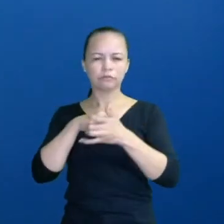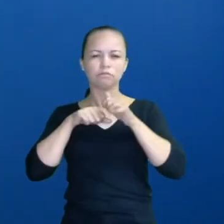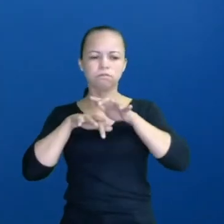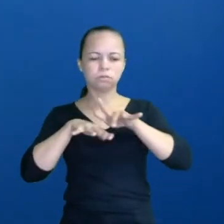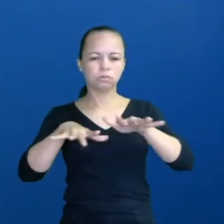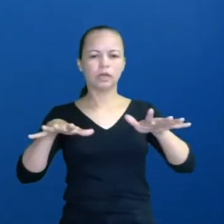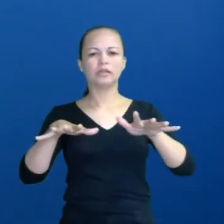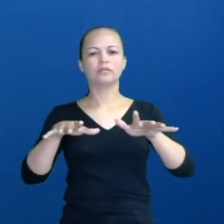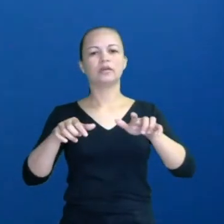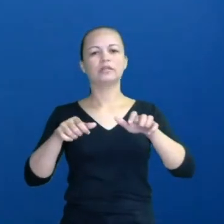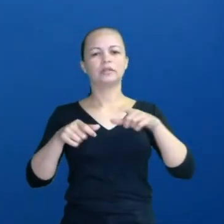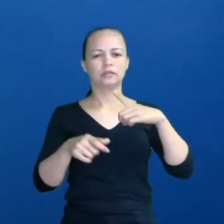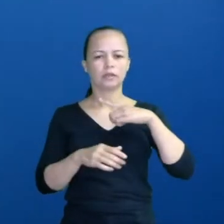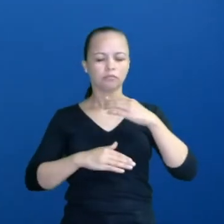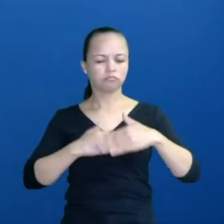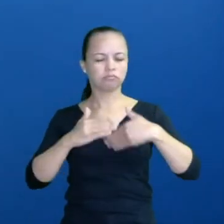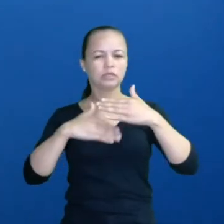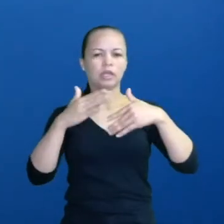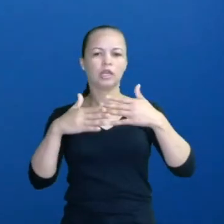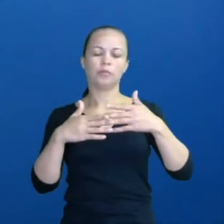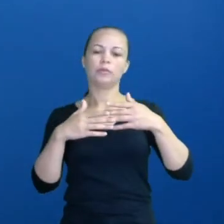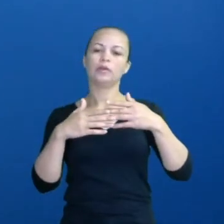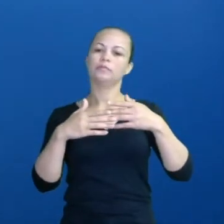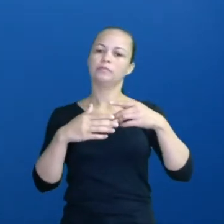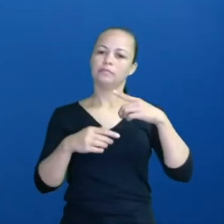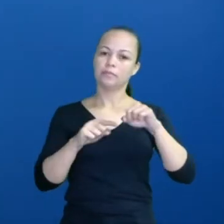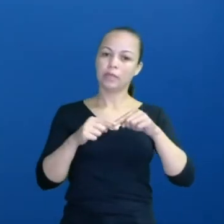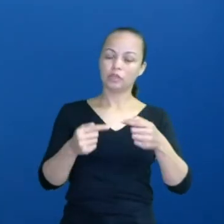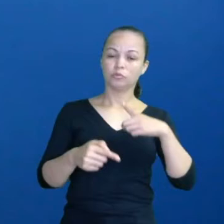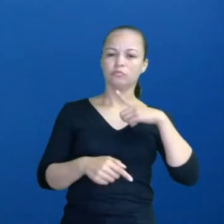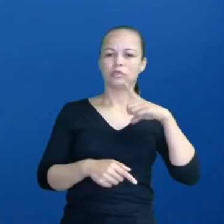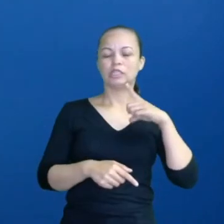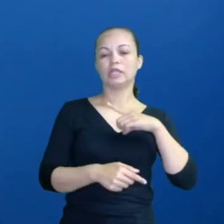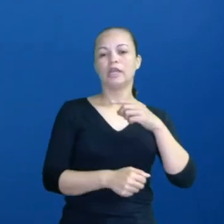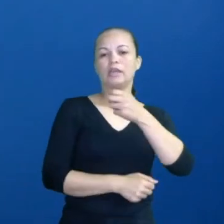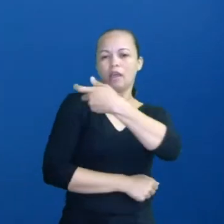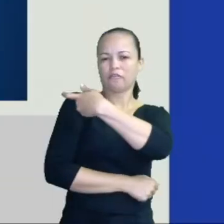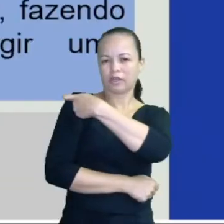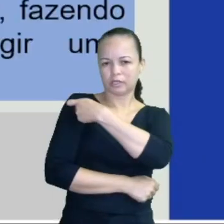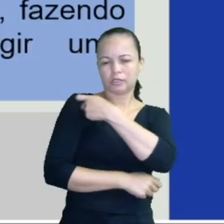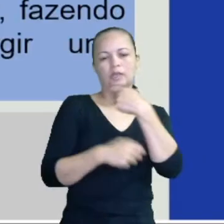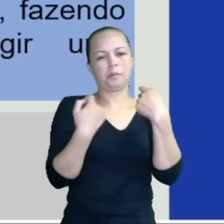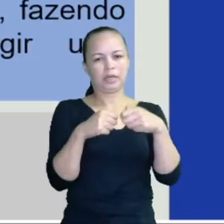mesmo que tenha vacina, que a gente continue, seja vacinado, a gente precisa continuar se cuidando, tá certo?